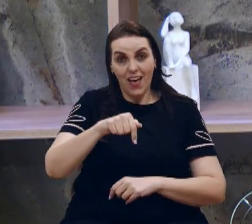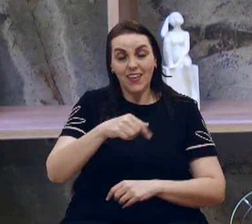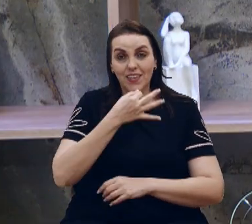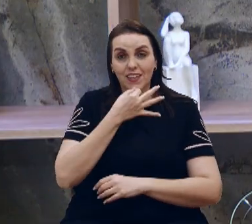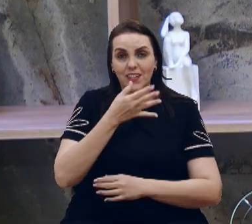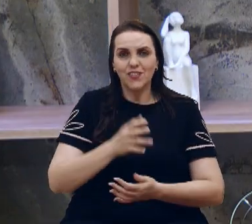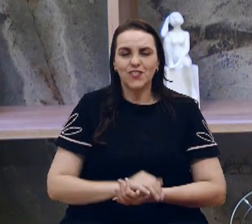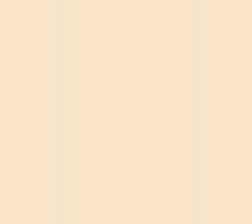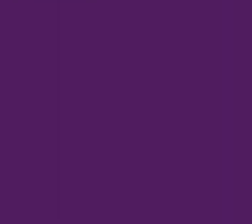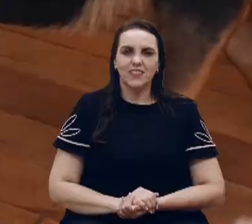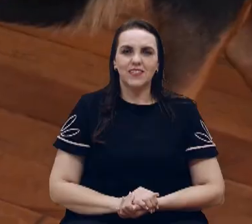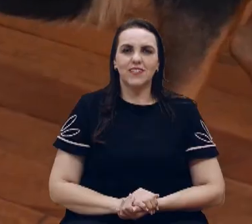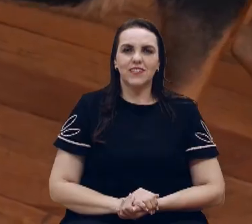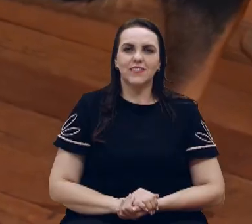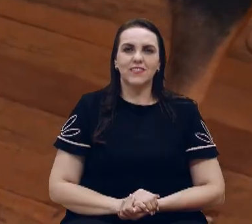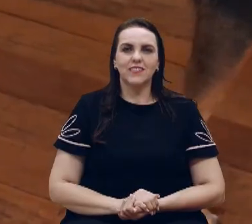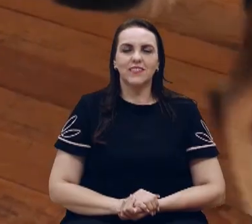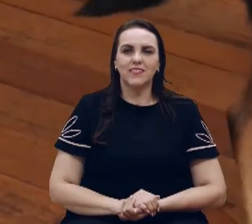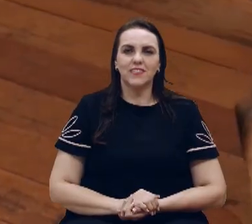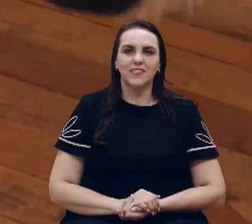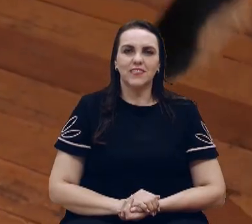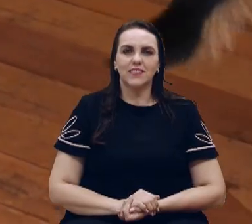do Sul.